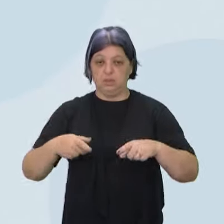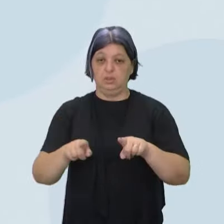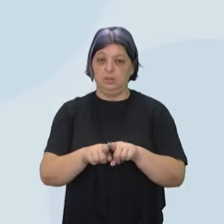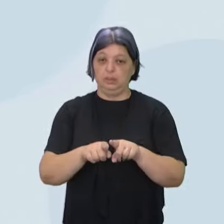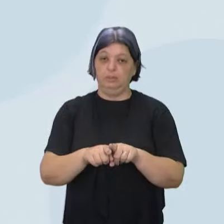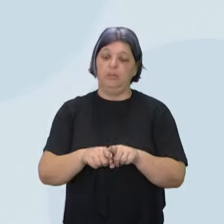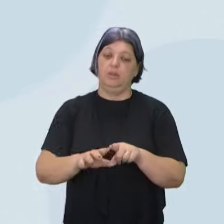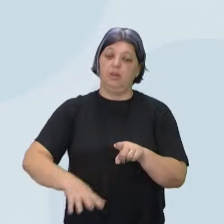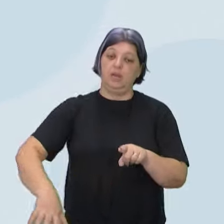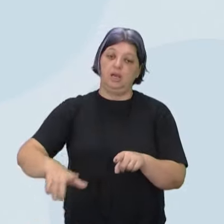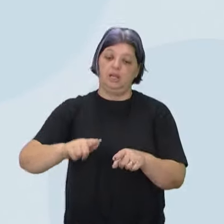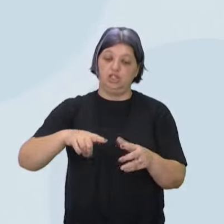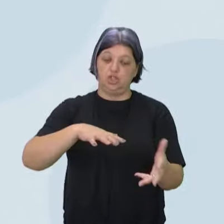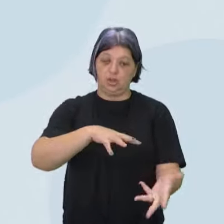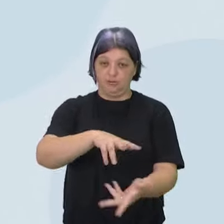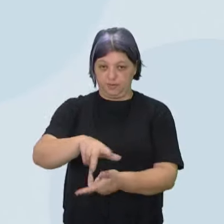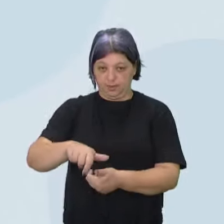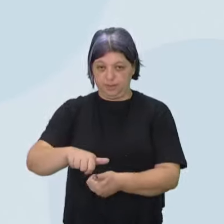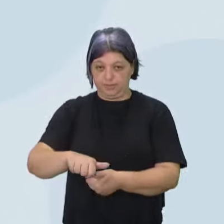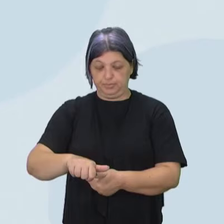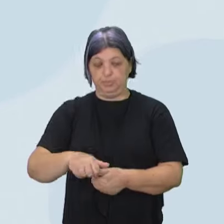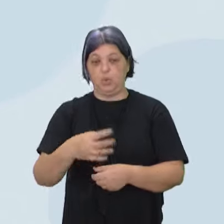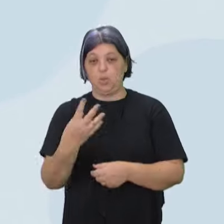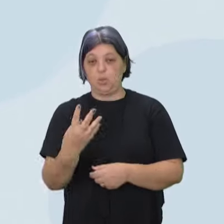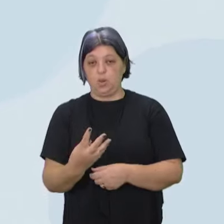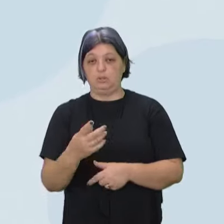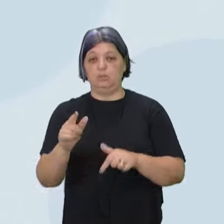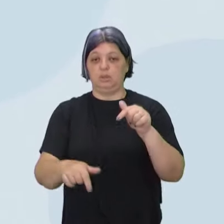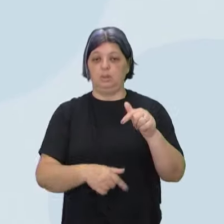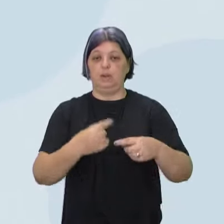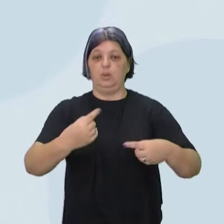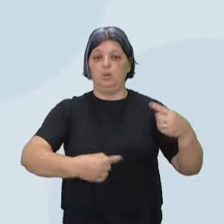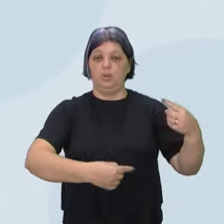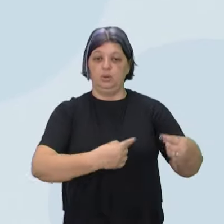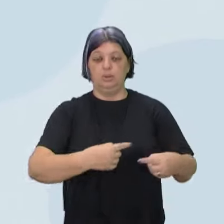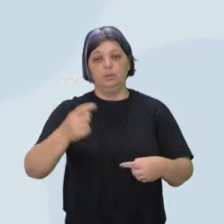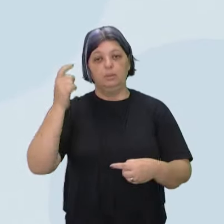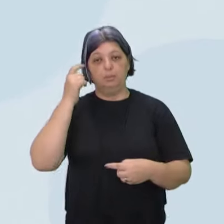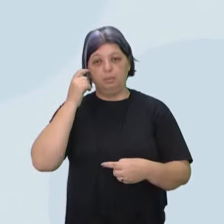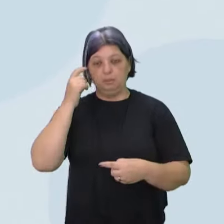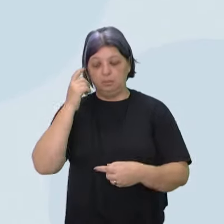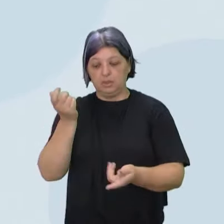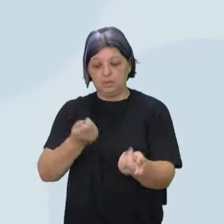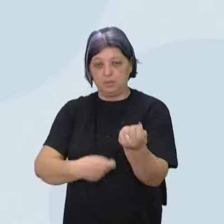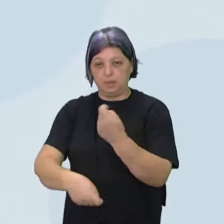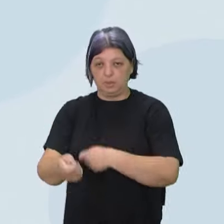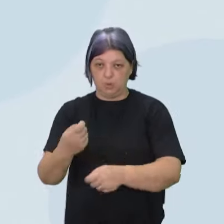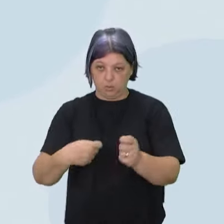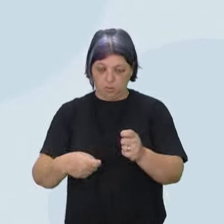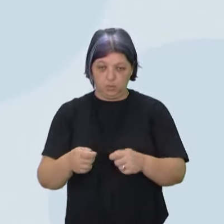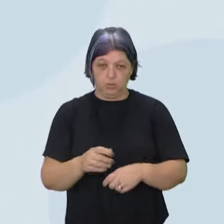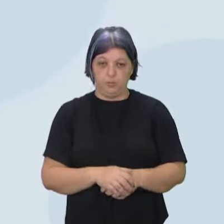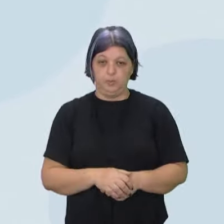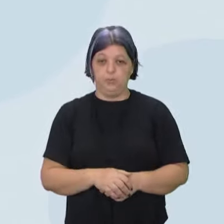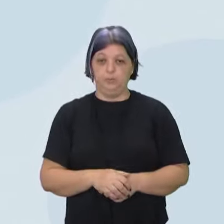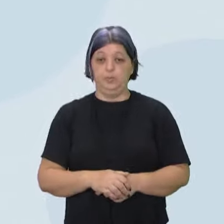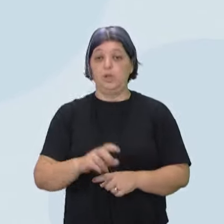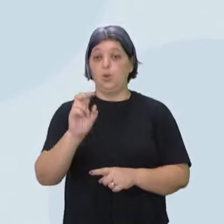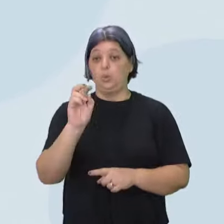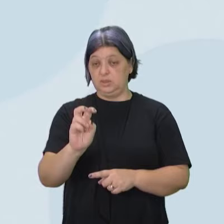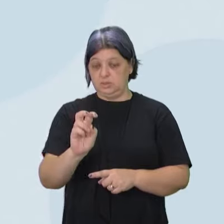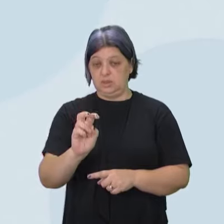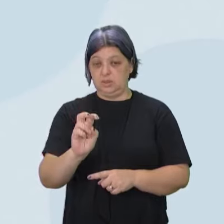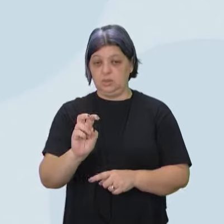a geografia, né? Componente 4, trabalho, política e pensamento econômico. E o componente